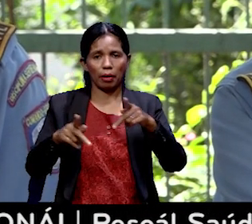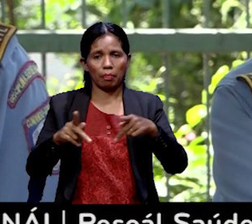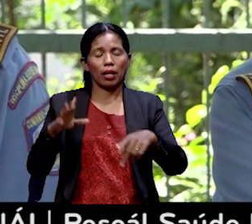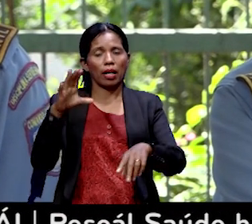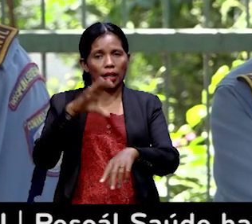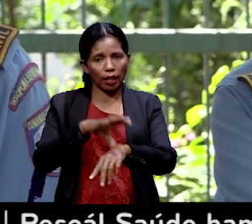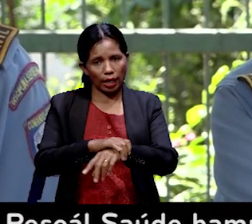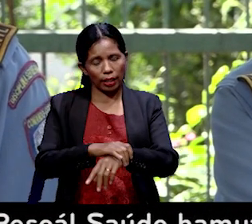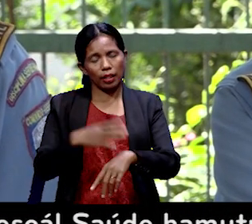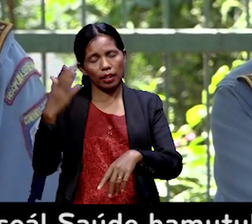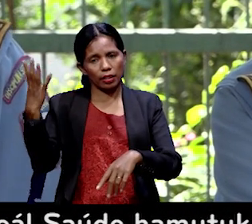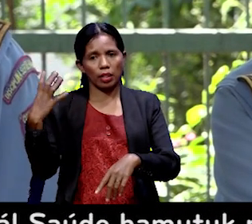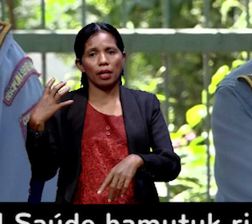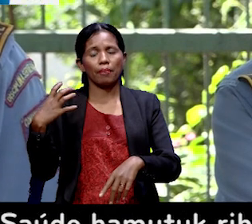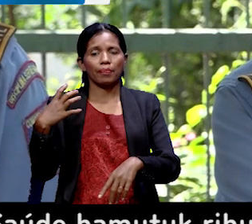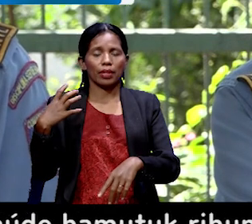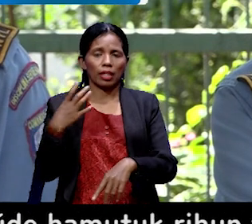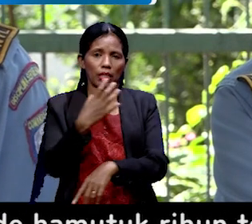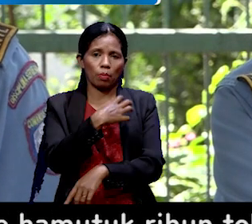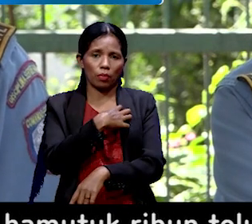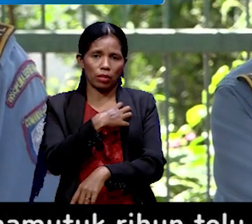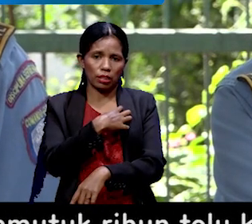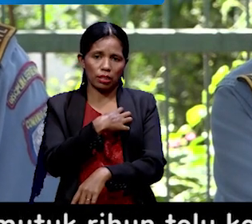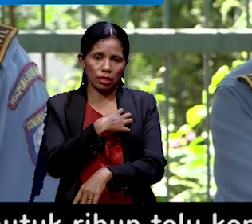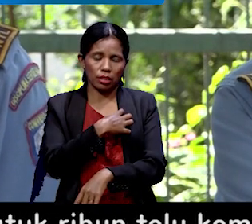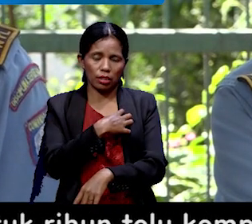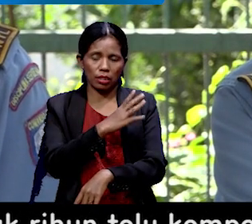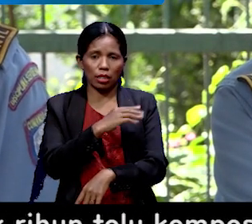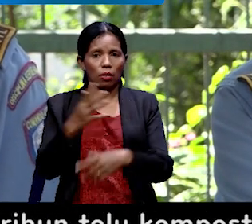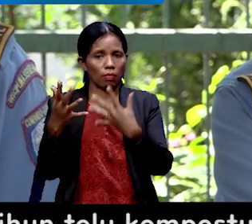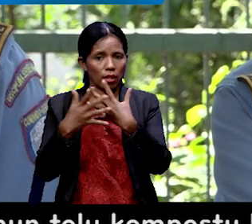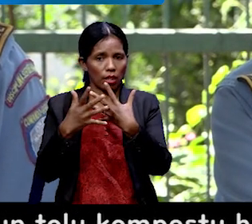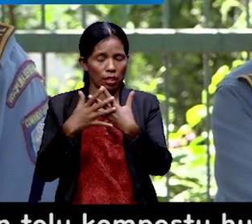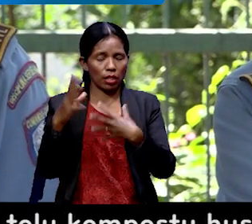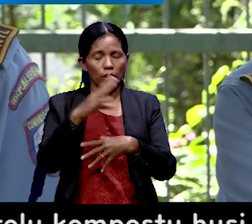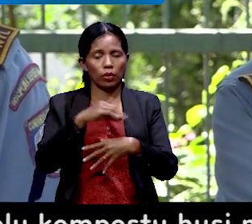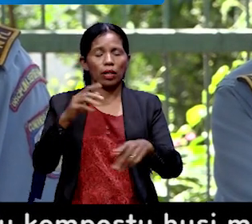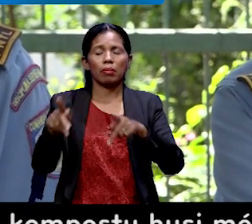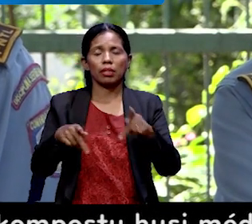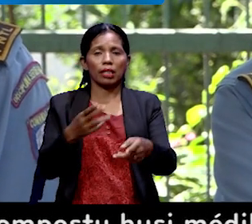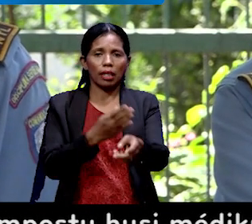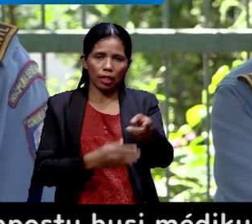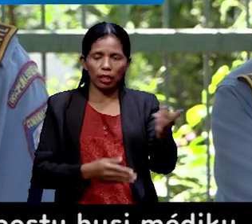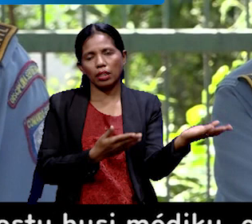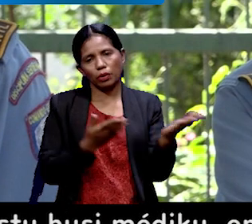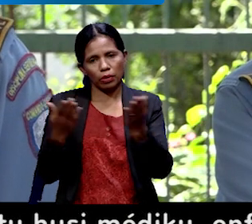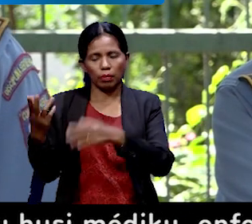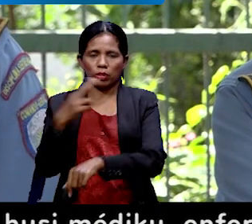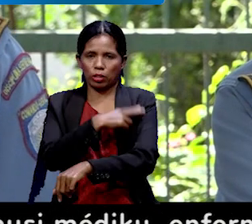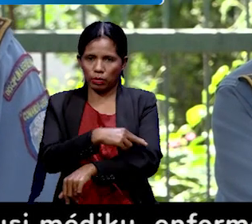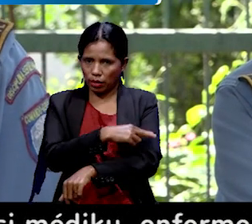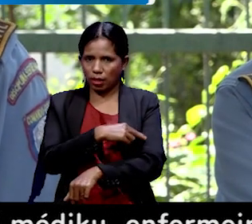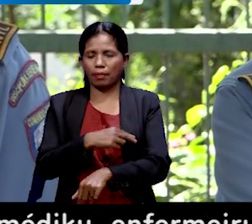detenção esquadra de Vila Baucau. E o suspeito, a vítima se irá cane, e o lorre para o hospital. E o